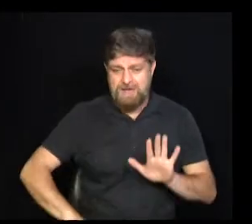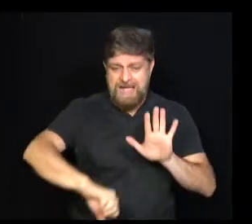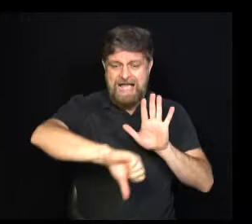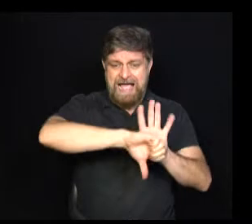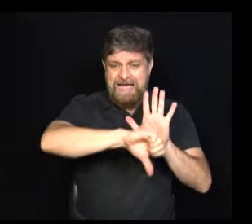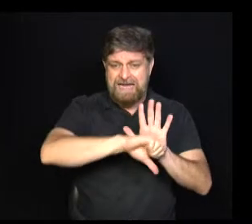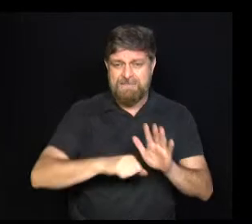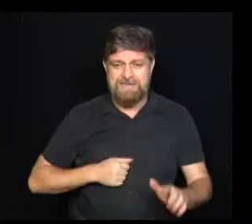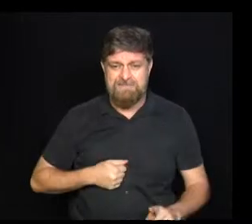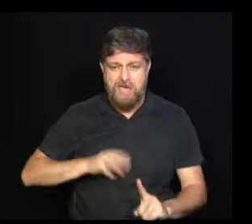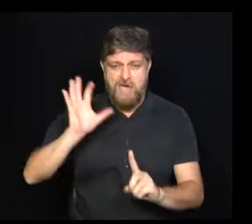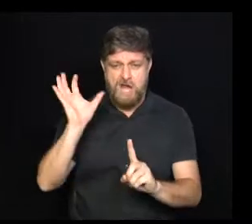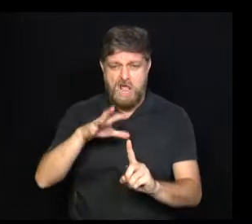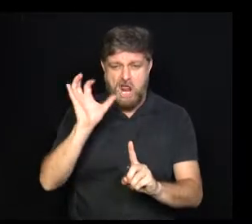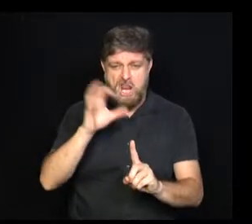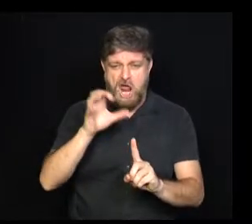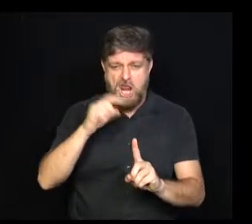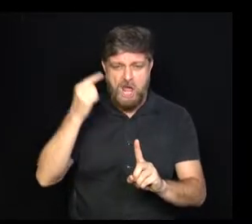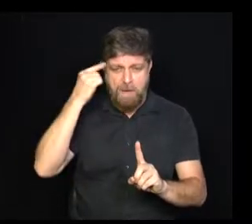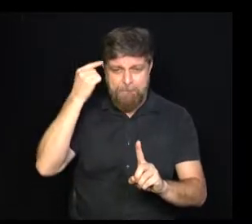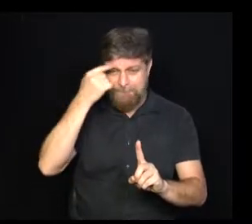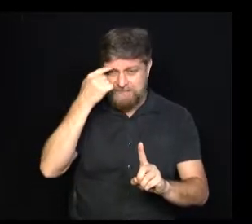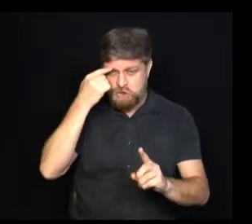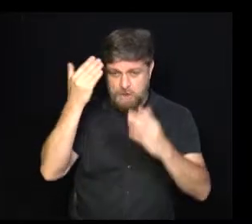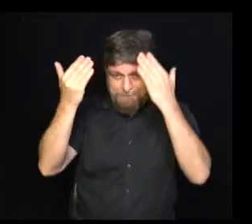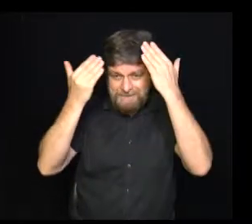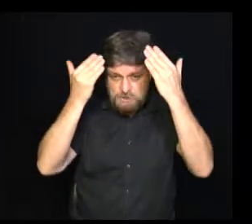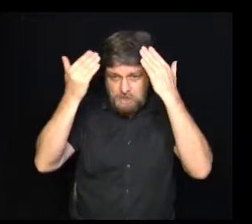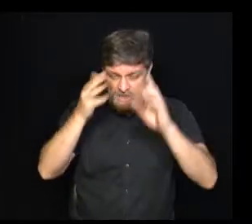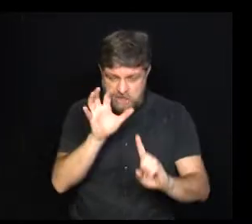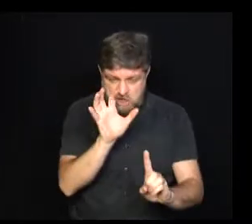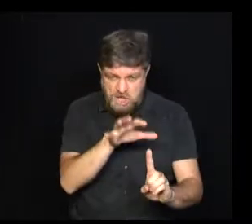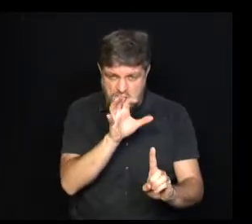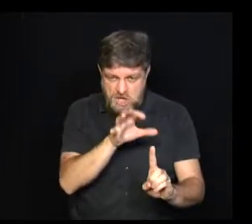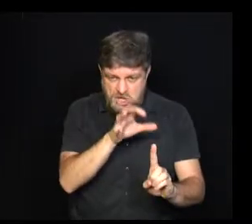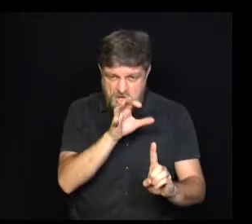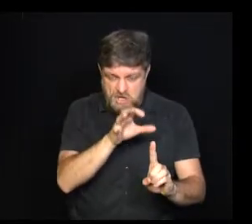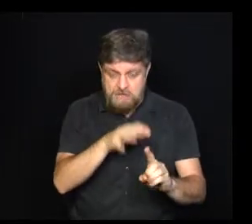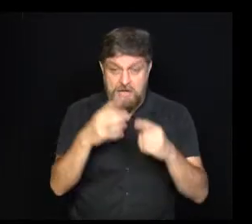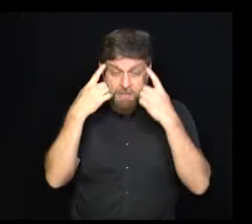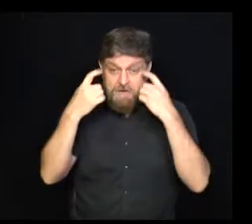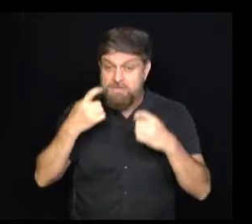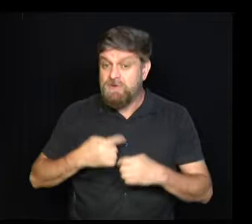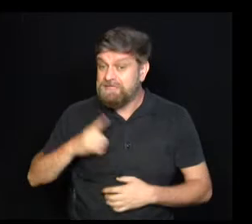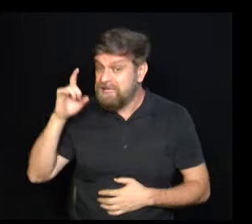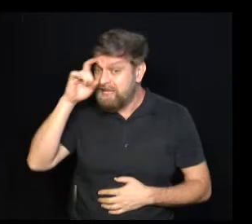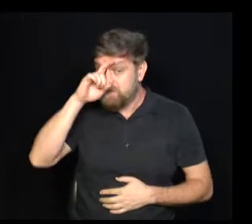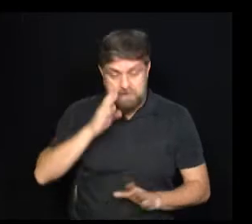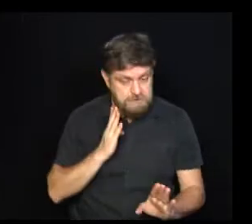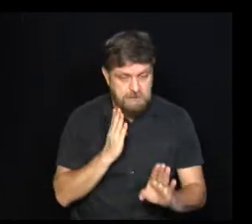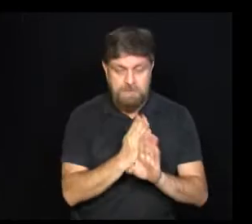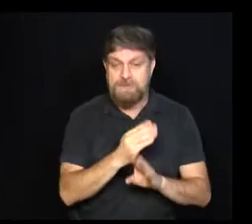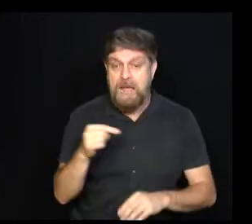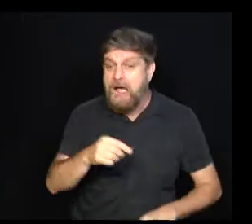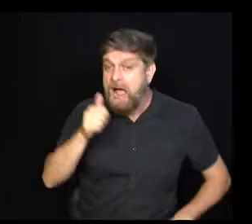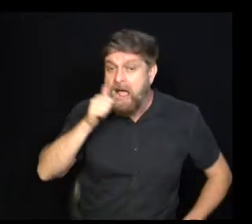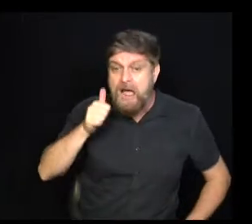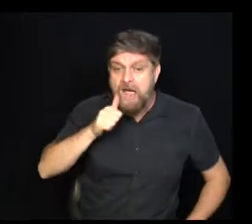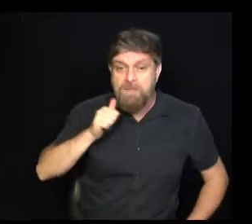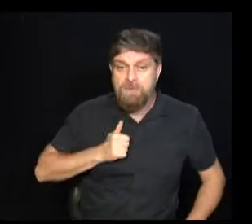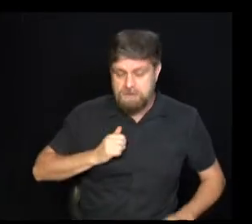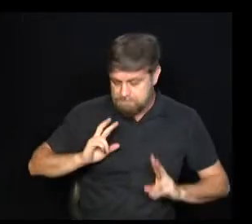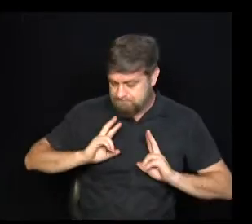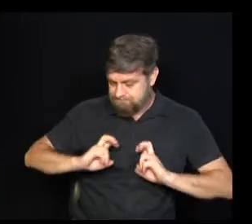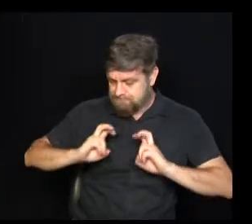violência psicológica, uma violência que é a mais difícil de se identificar. Nem mesmo a mulher, na maior parte das vezes, ela